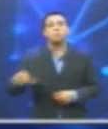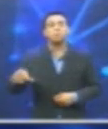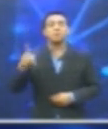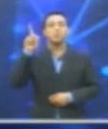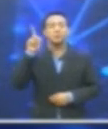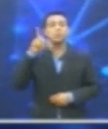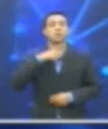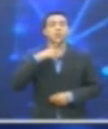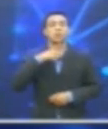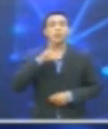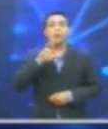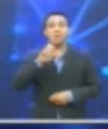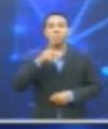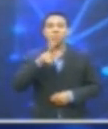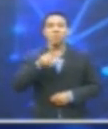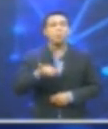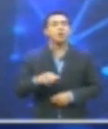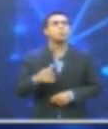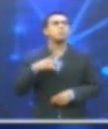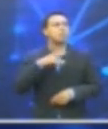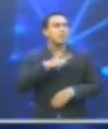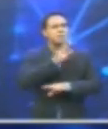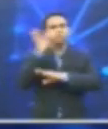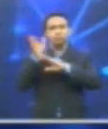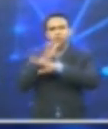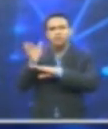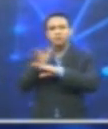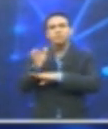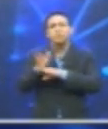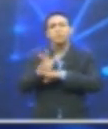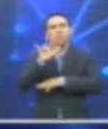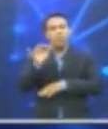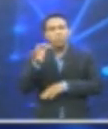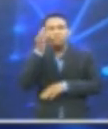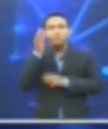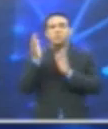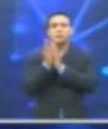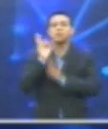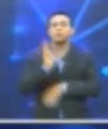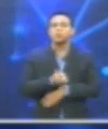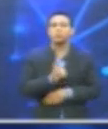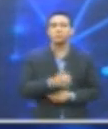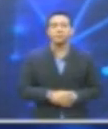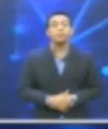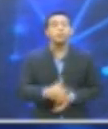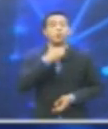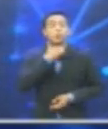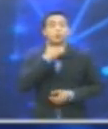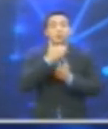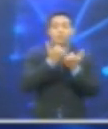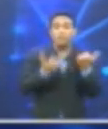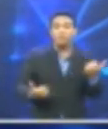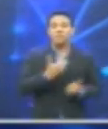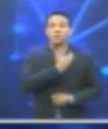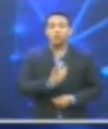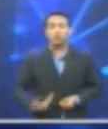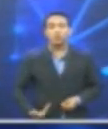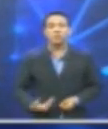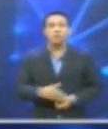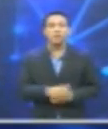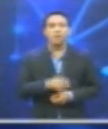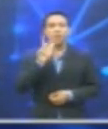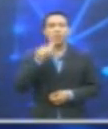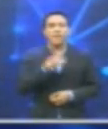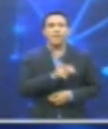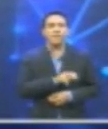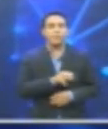Palácio Chaburu, que ele frequenta muito, janta muito lá com Michel Temer. O cargo de vice-governador não é nomeado através de